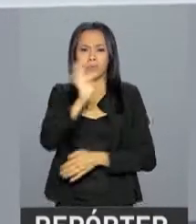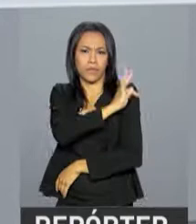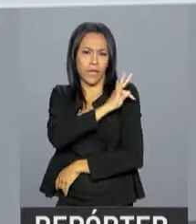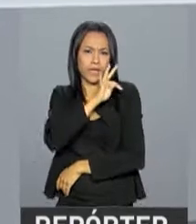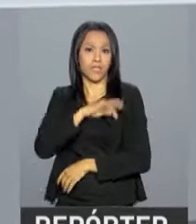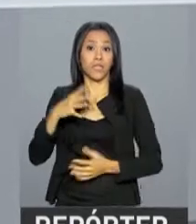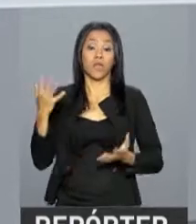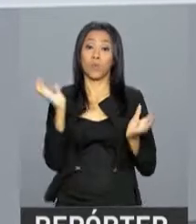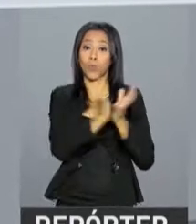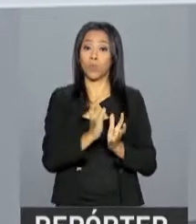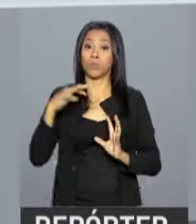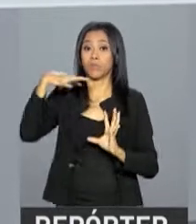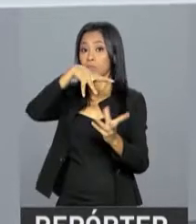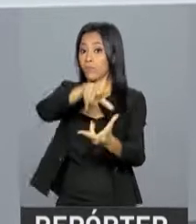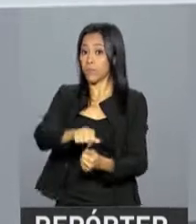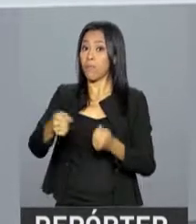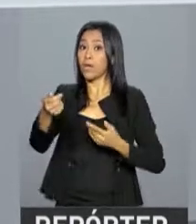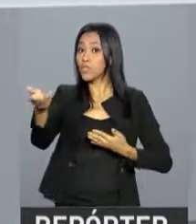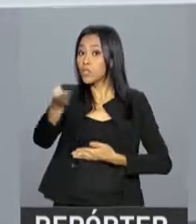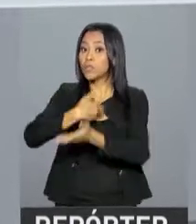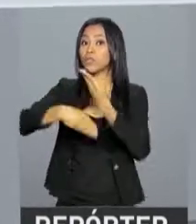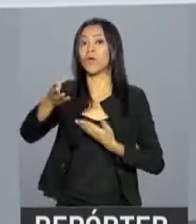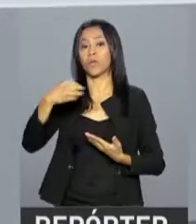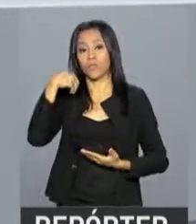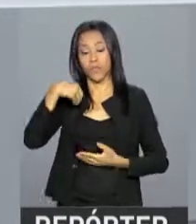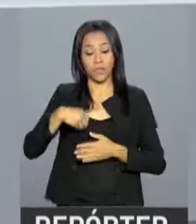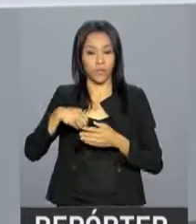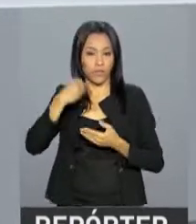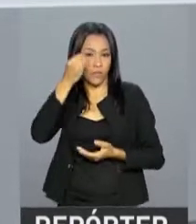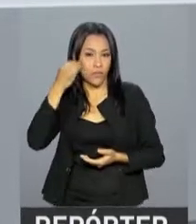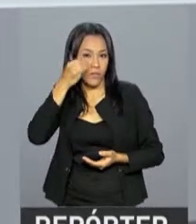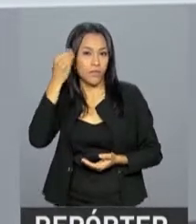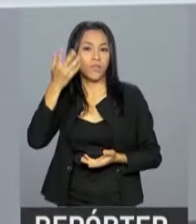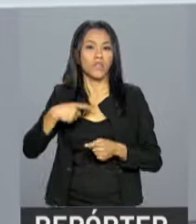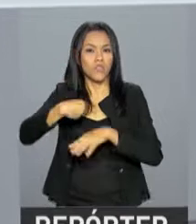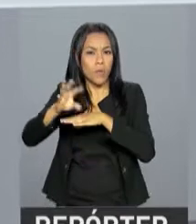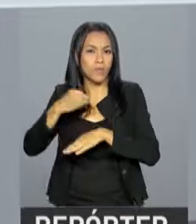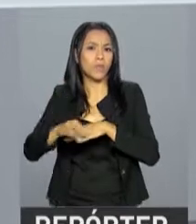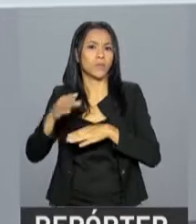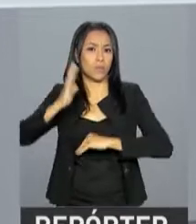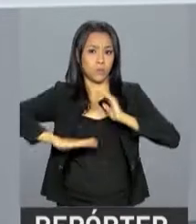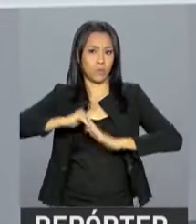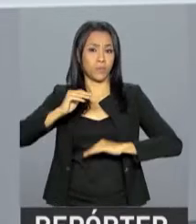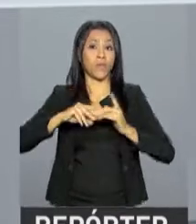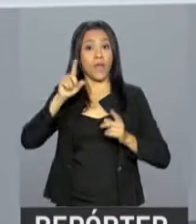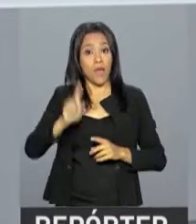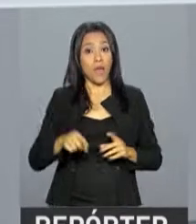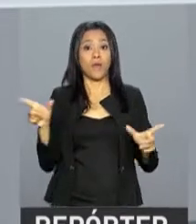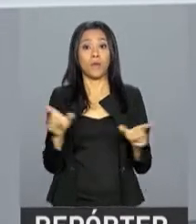para troca de informações e um intercâmbio com especialistas os acordos foram com o banco interamericano de desenvolvimento